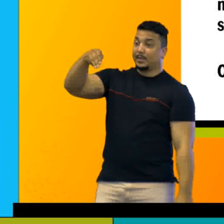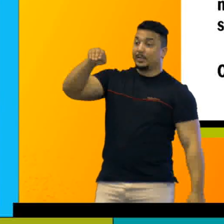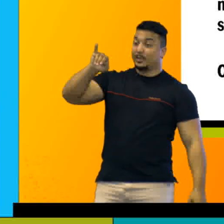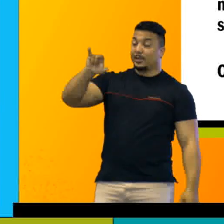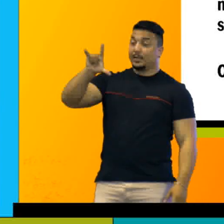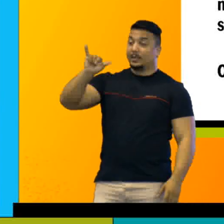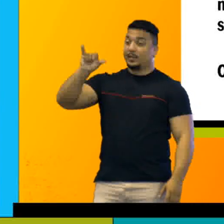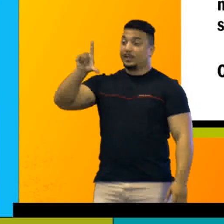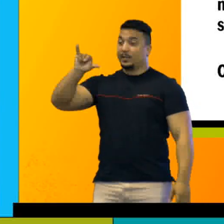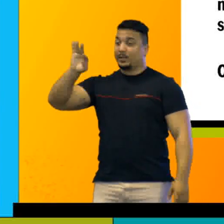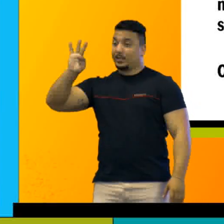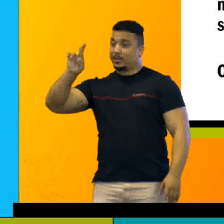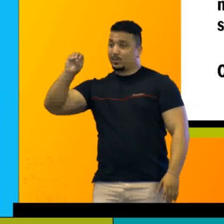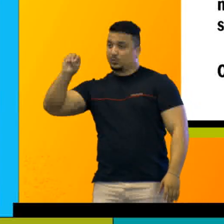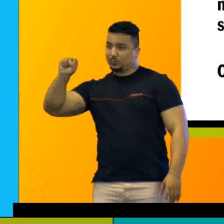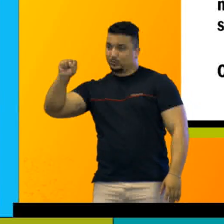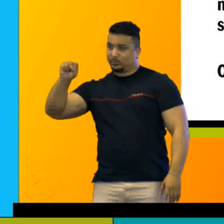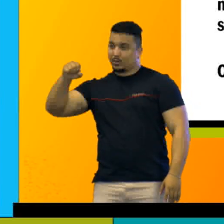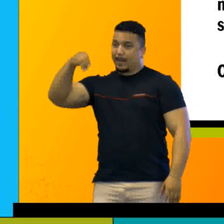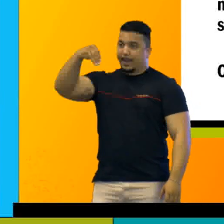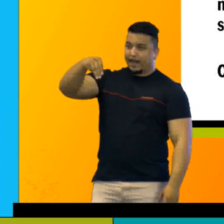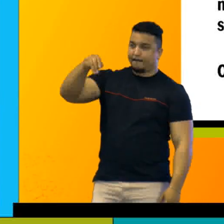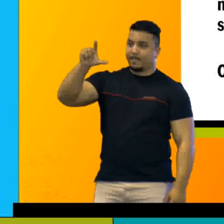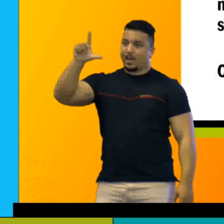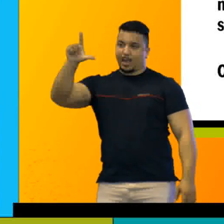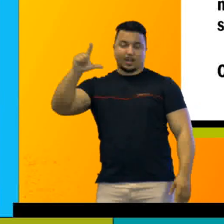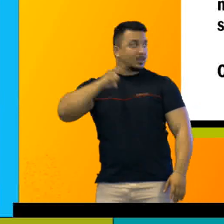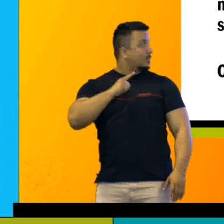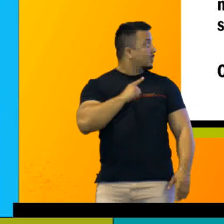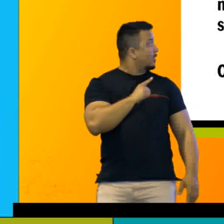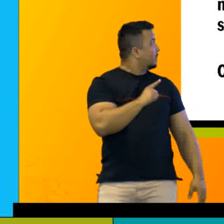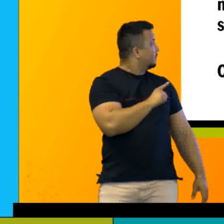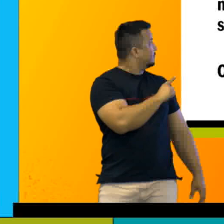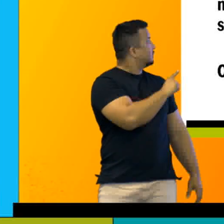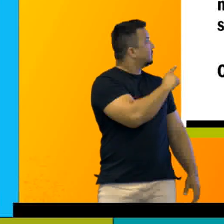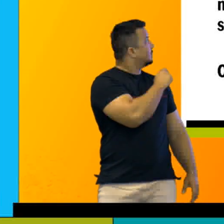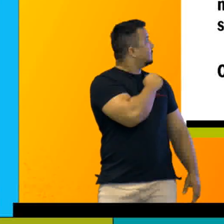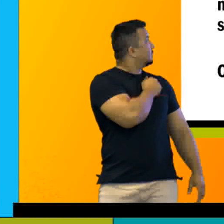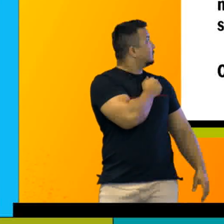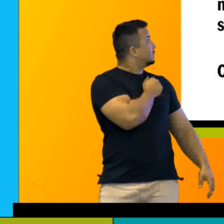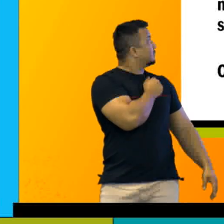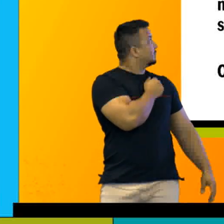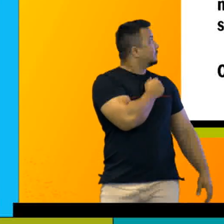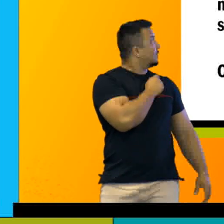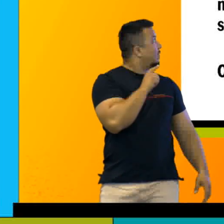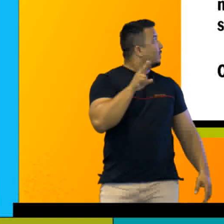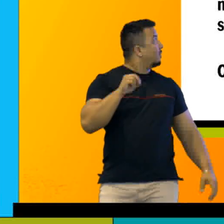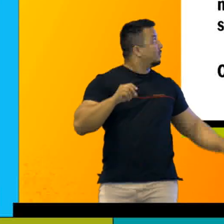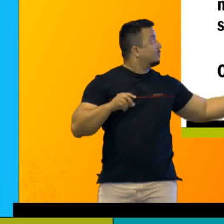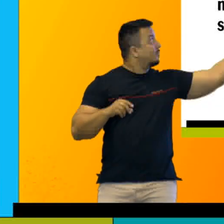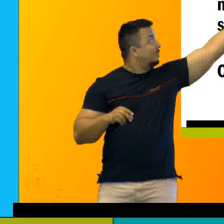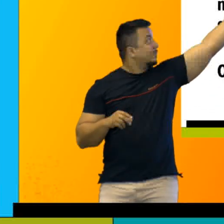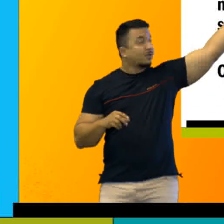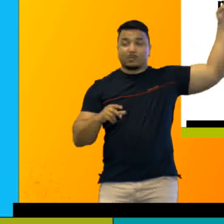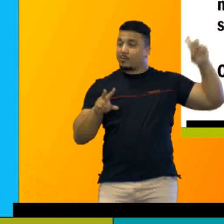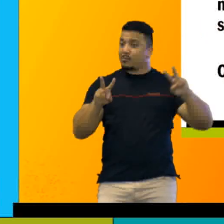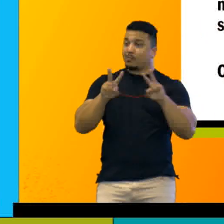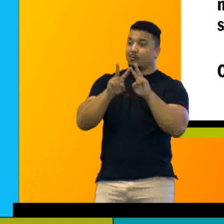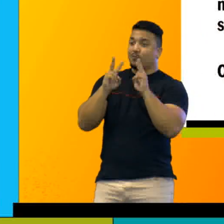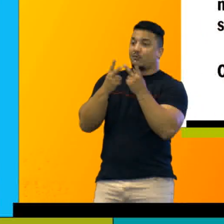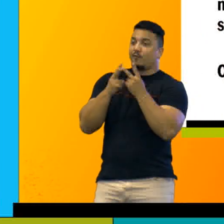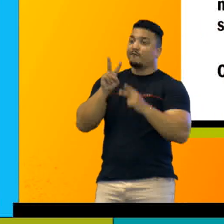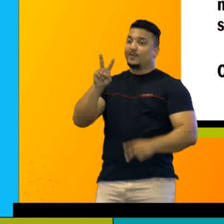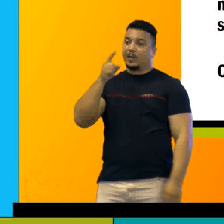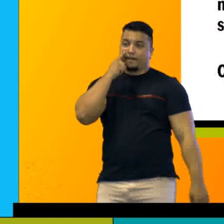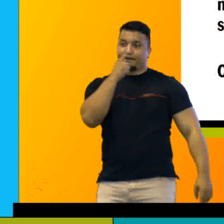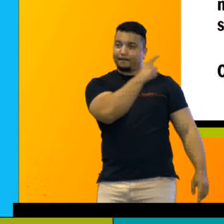Mililitro, tá? Ml. Lá em cima a volemia, lá em cima no começo, ó. Volemia de um indivíduo é a quantidade